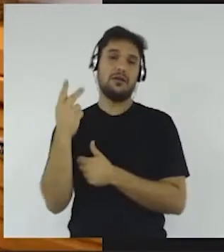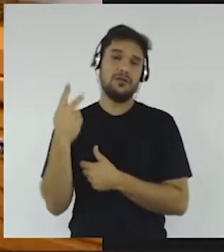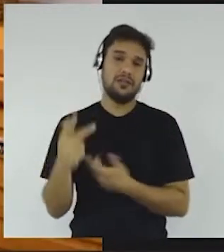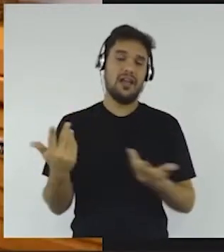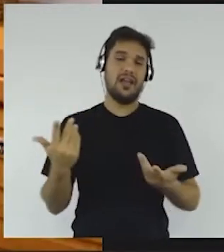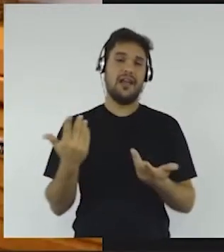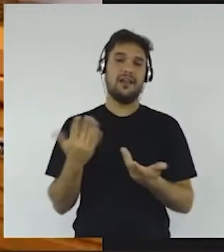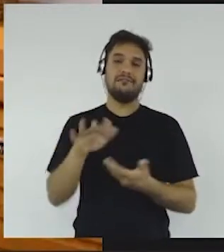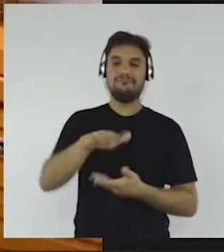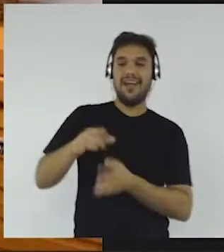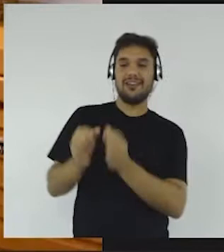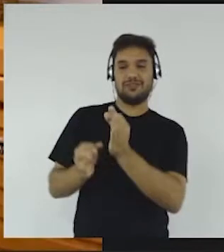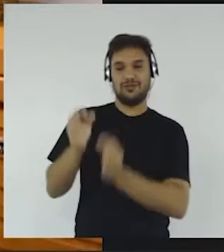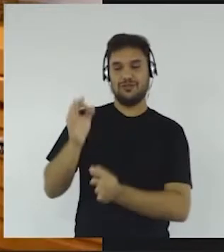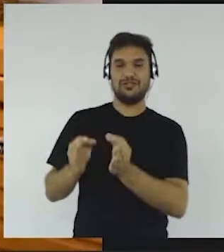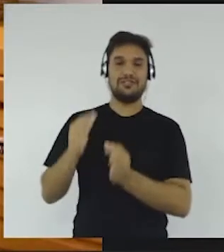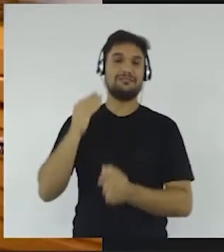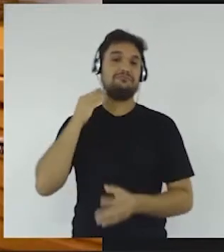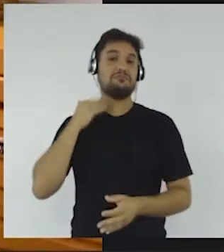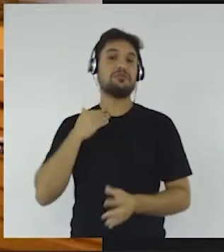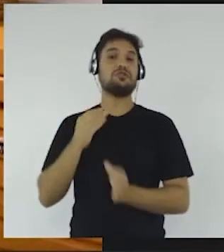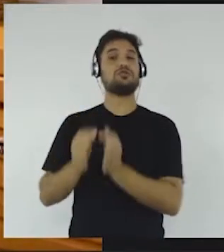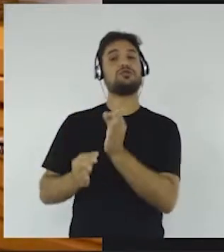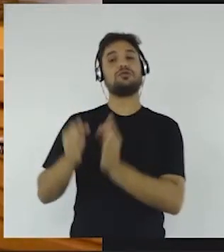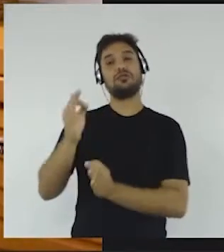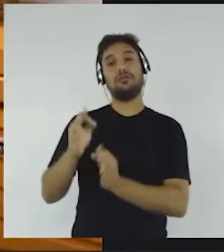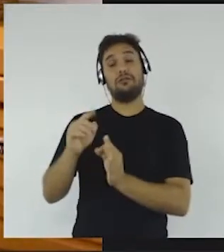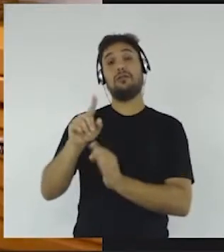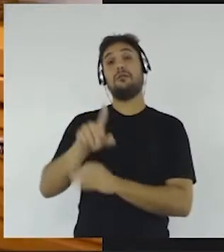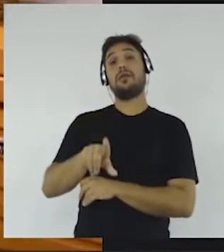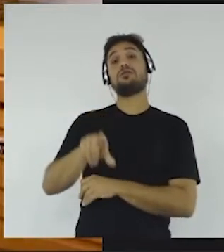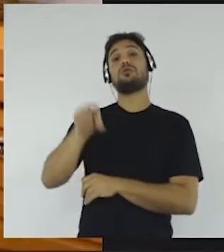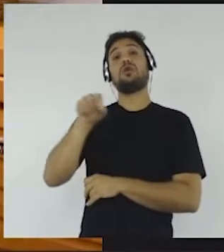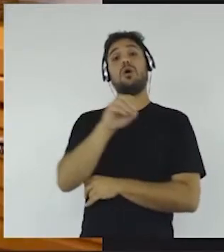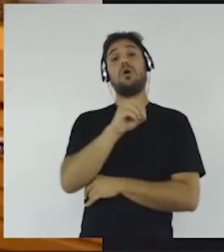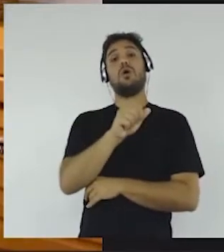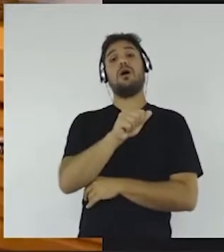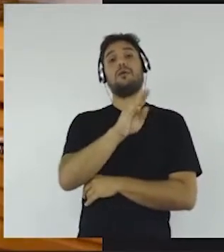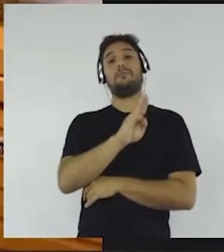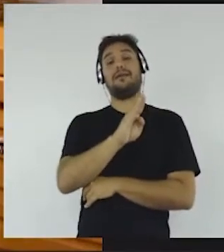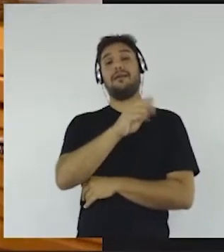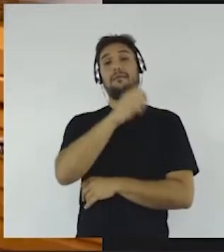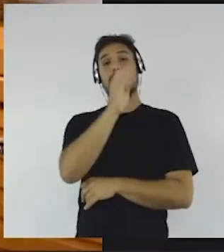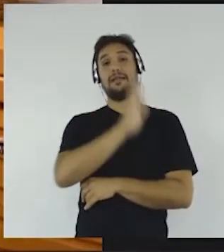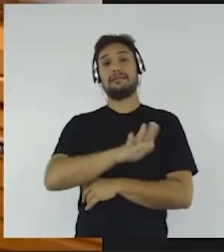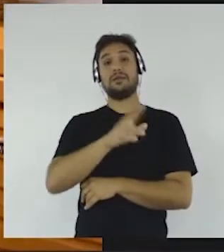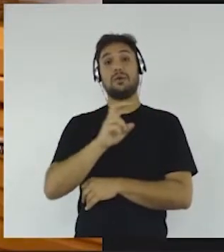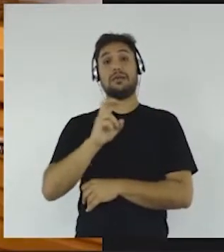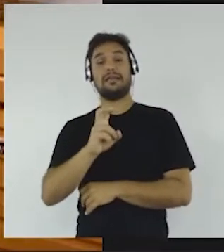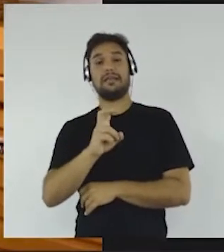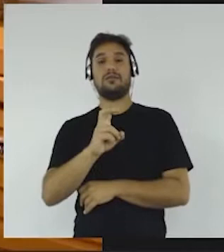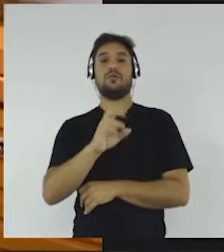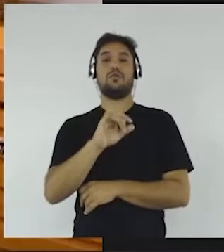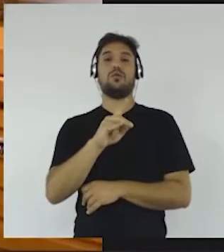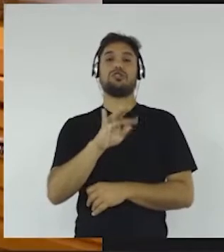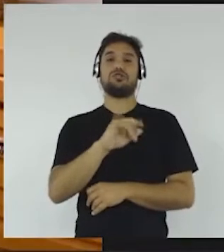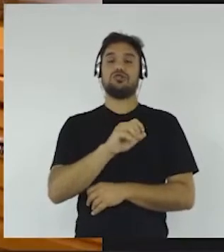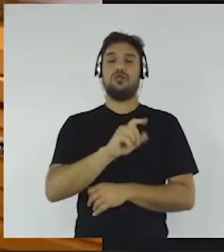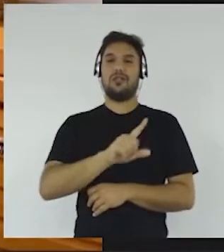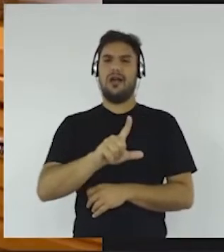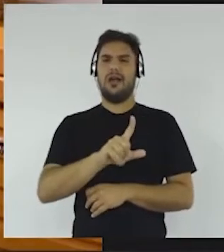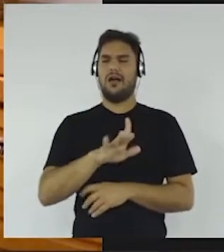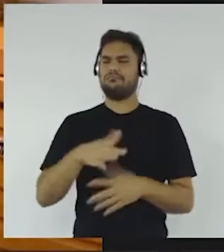como magistrado indicado pela Ordem dos Advogados do Brasil, pelo 5º Constitucional, um dos